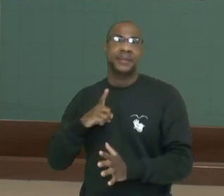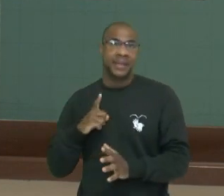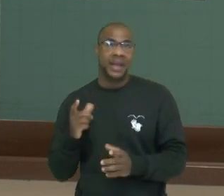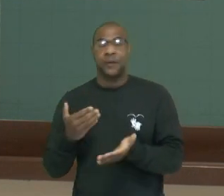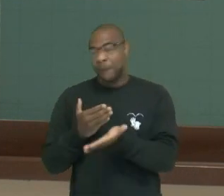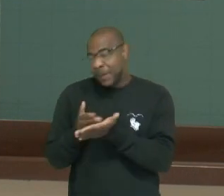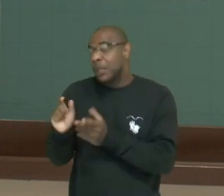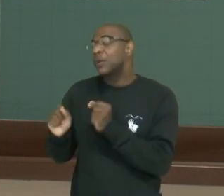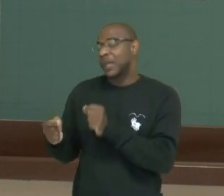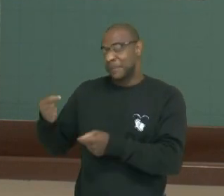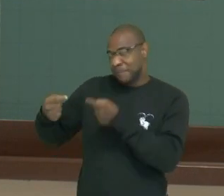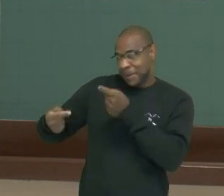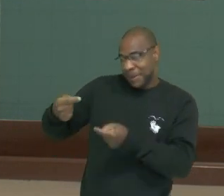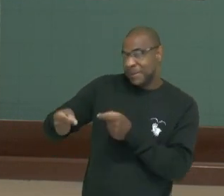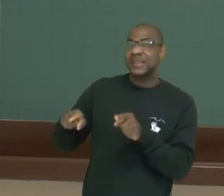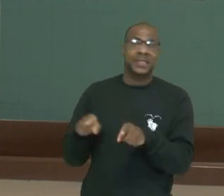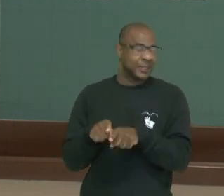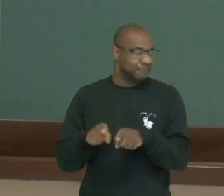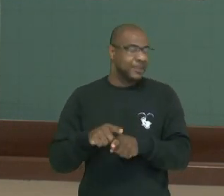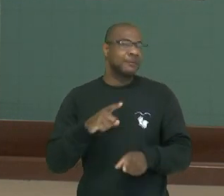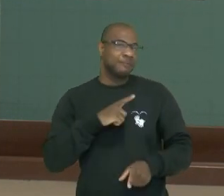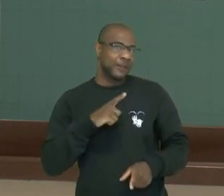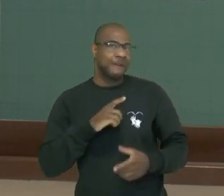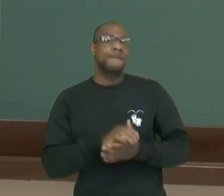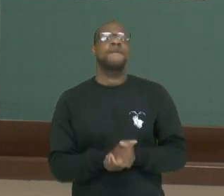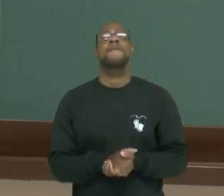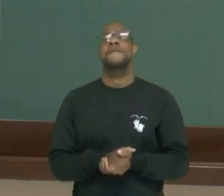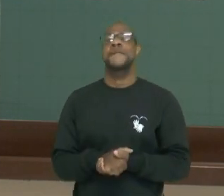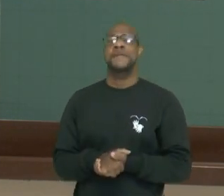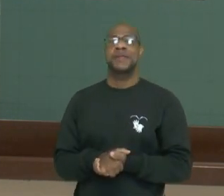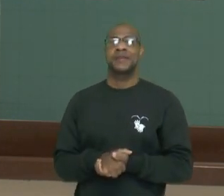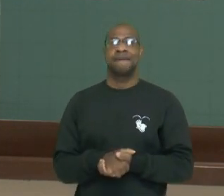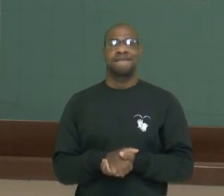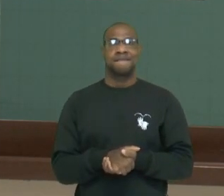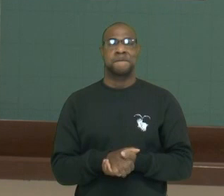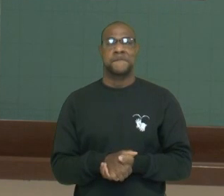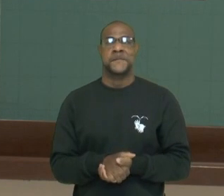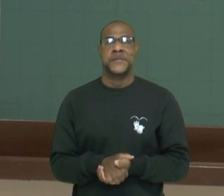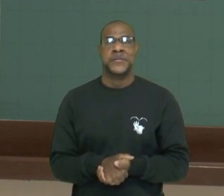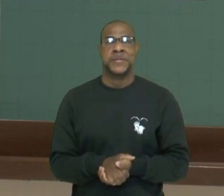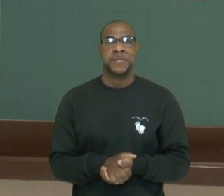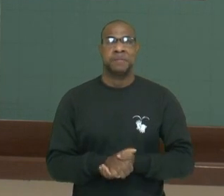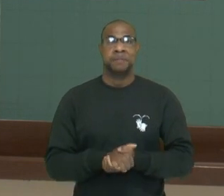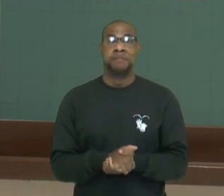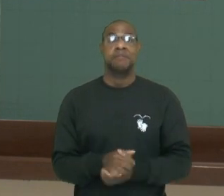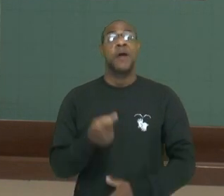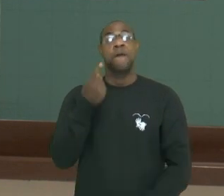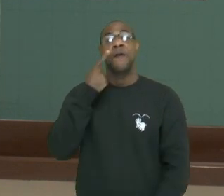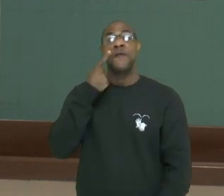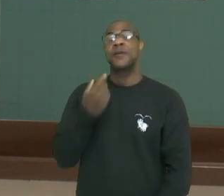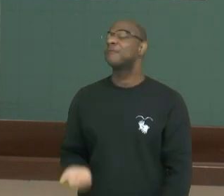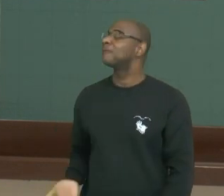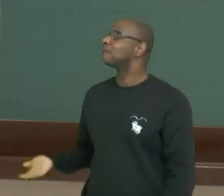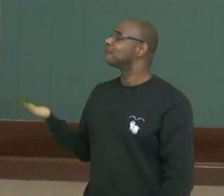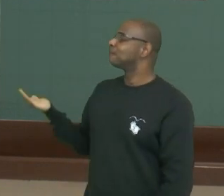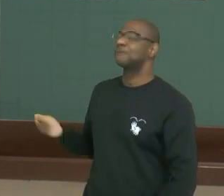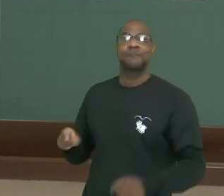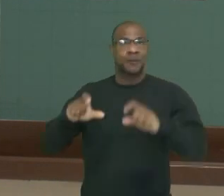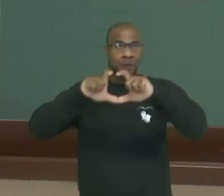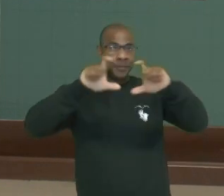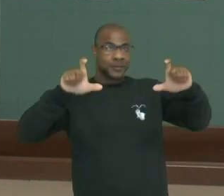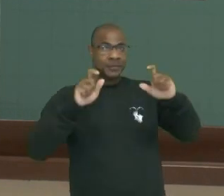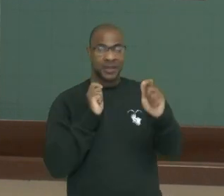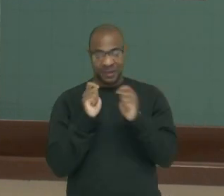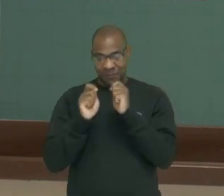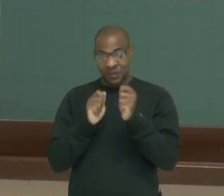e das respostas dadas pelo entrevistado. Vejamos aqui um fragmento de